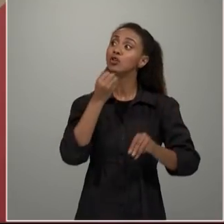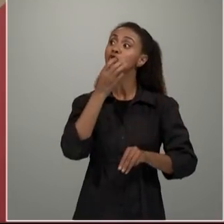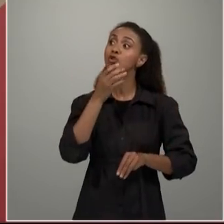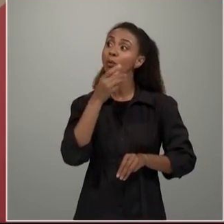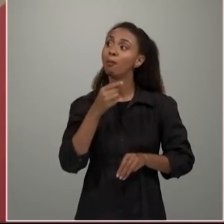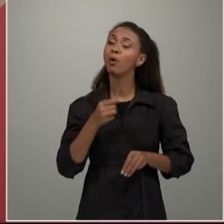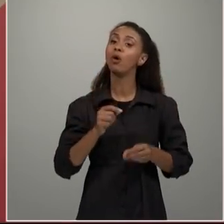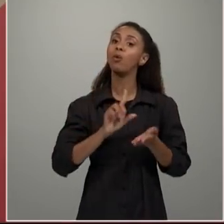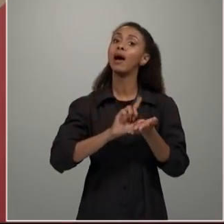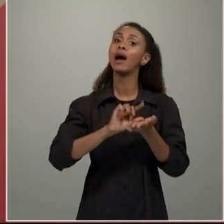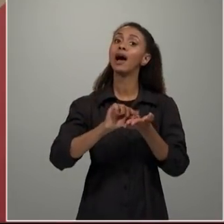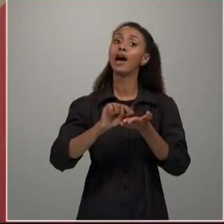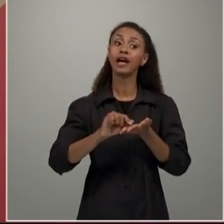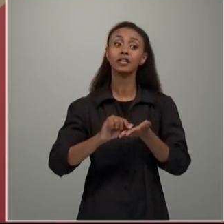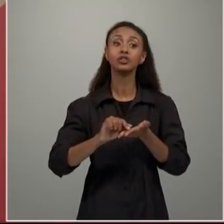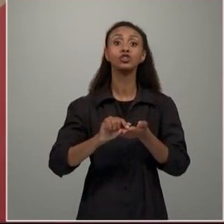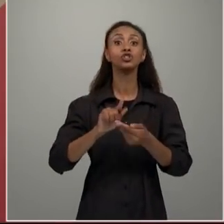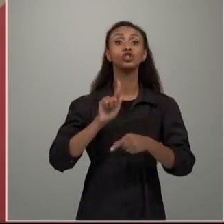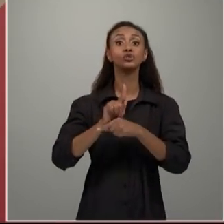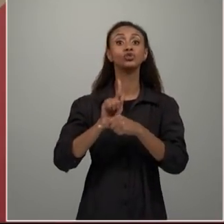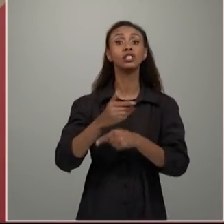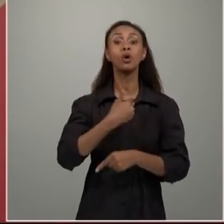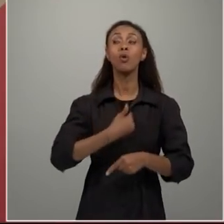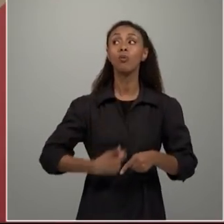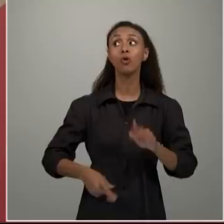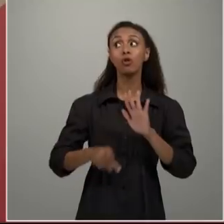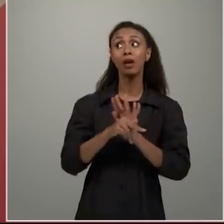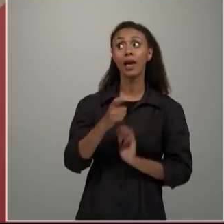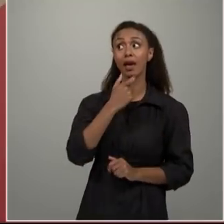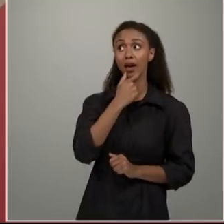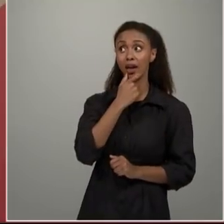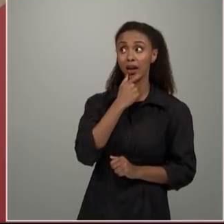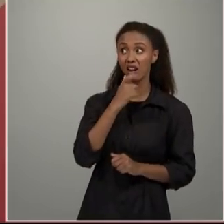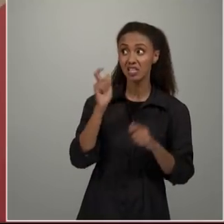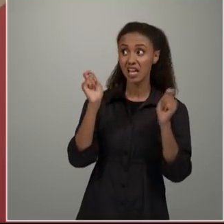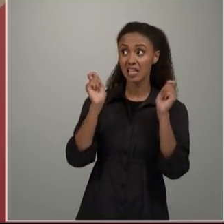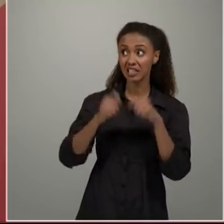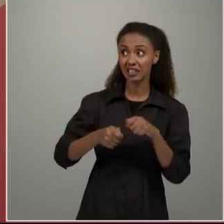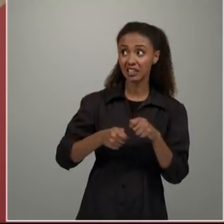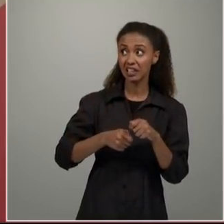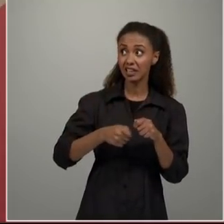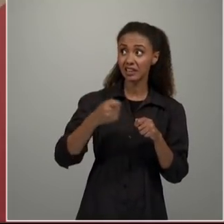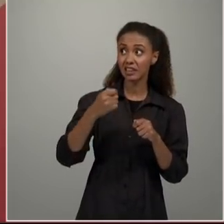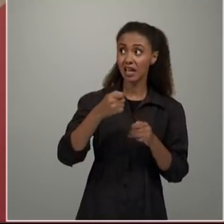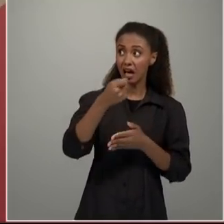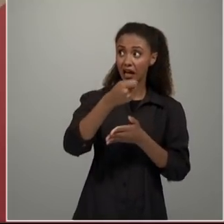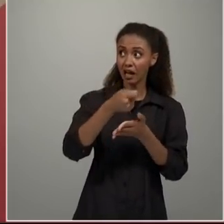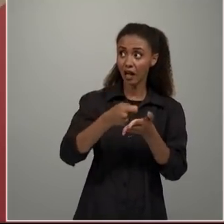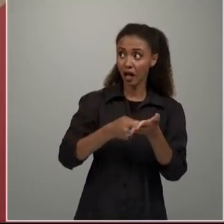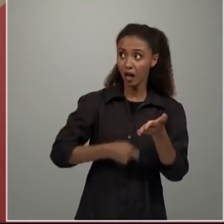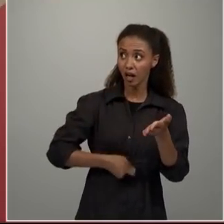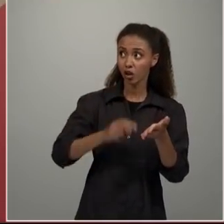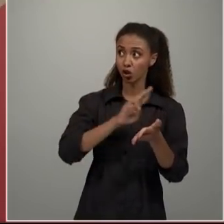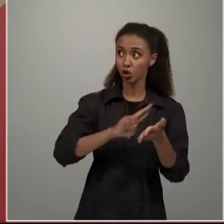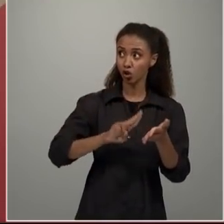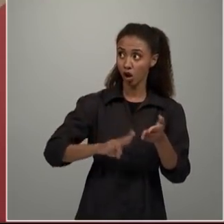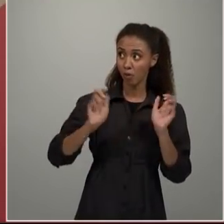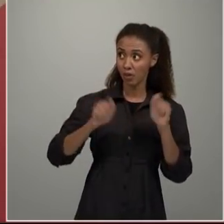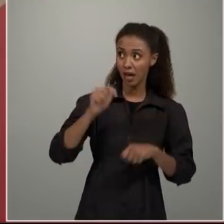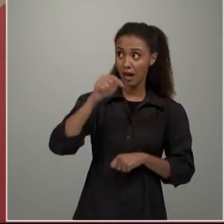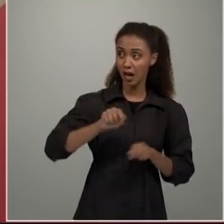gestão pública opa e inglês né seria possível montar mais alguma no fórum teria